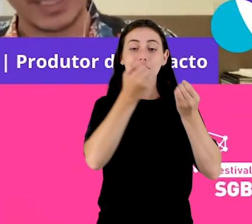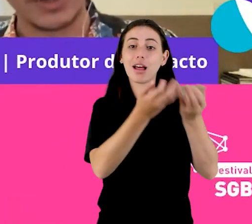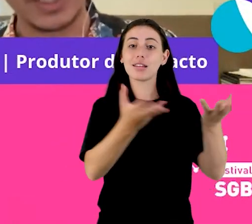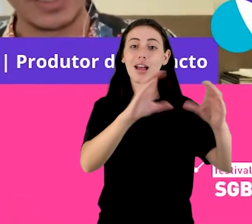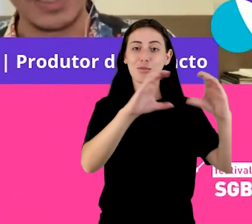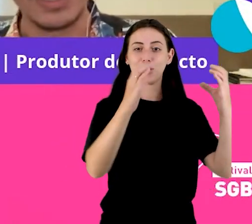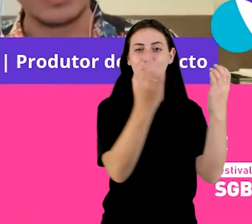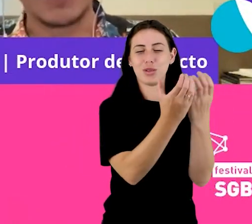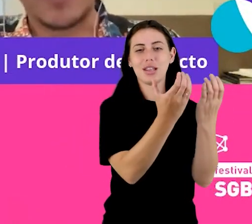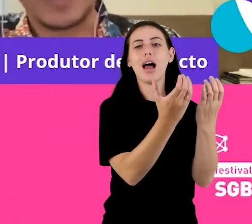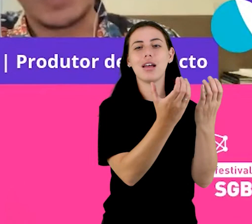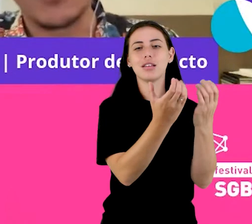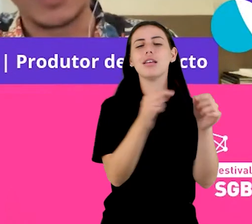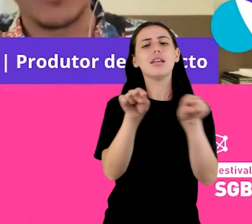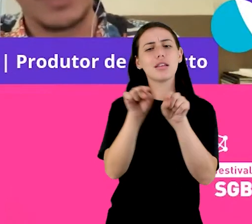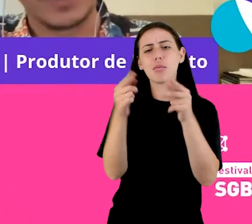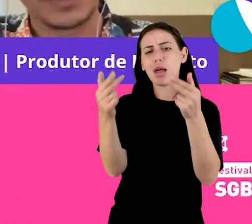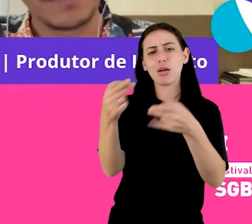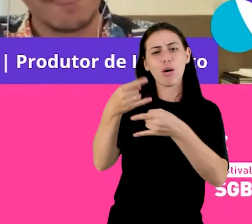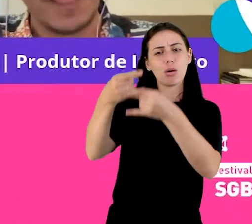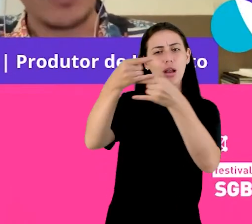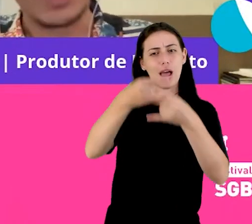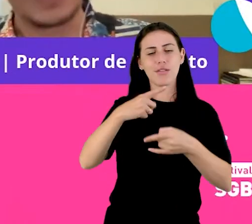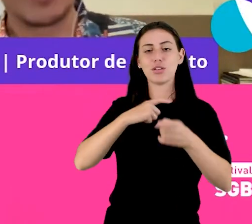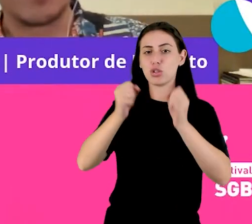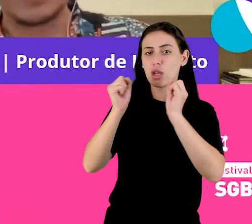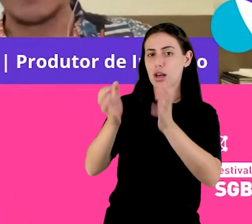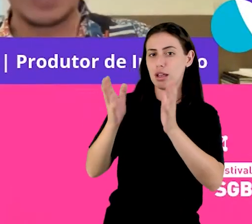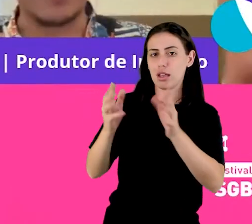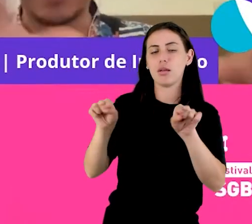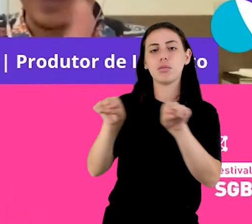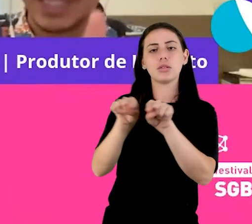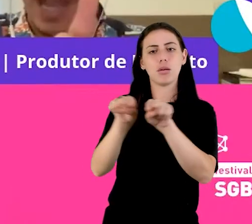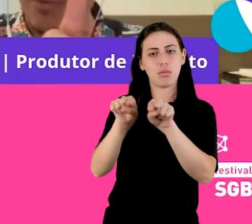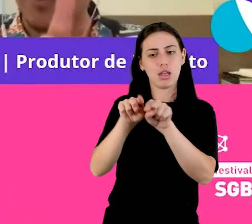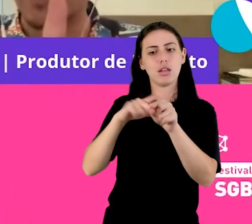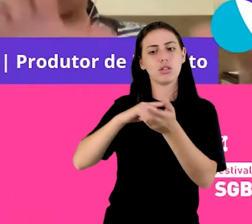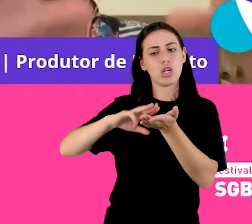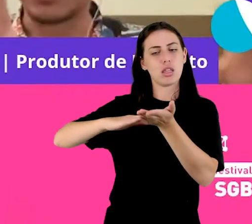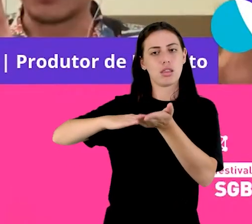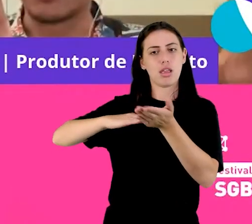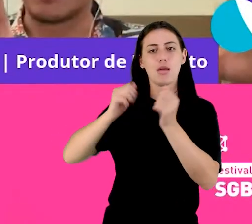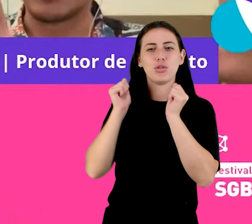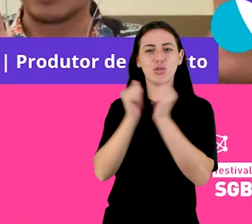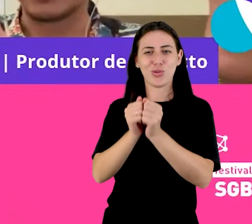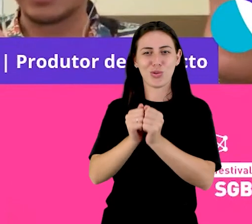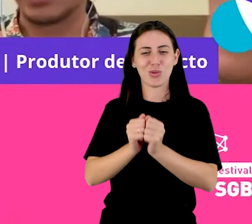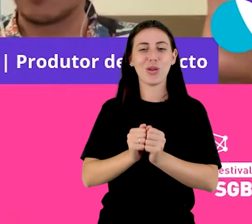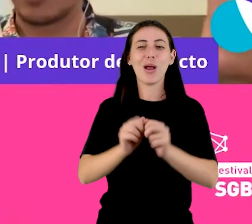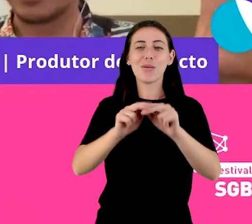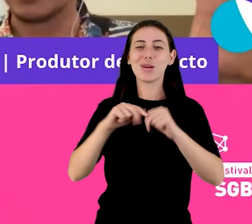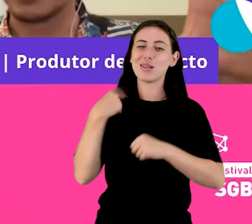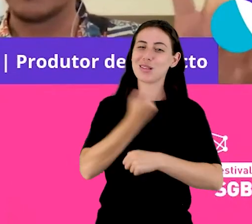todas essas questões, chegamos em uma barreira linguística com Libras. Agora a gente está tendo que, a gente teve até que tirar um dos episódios que